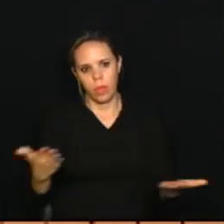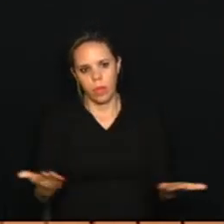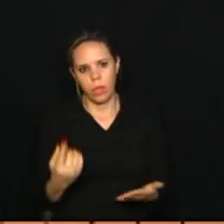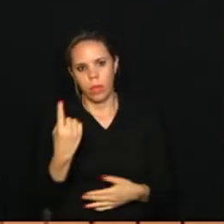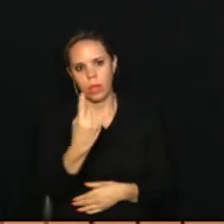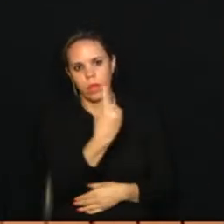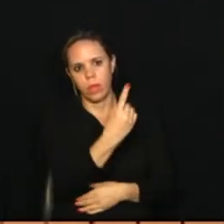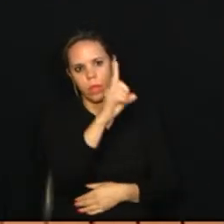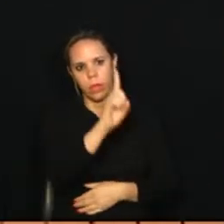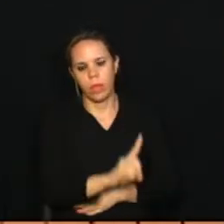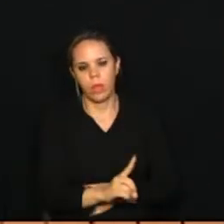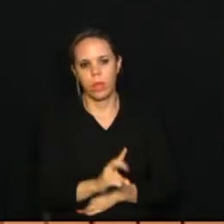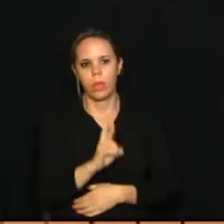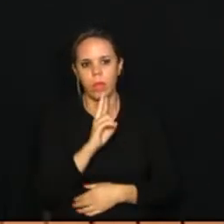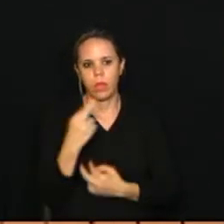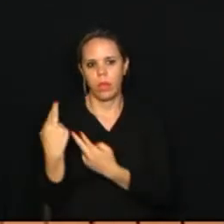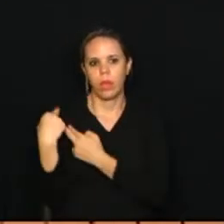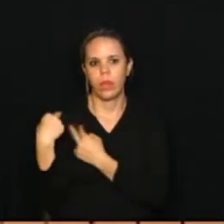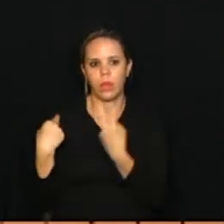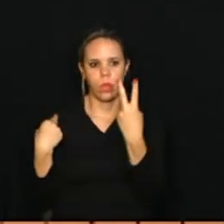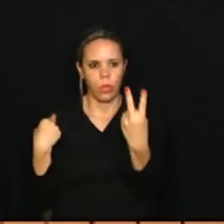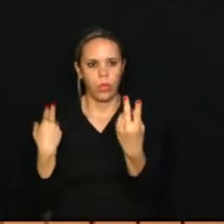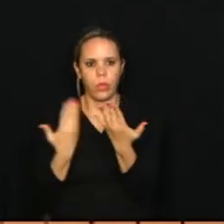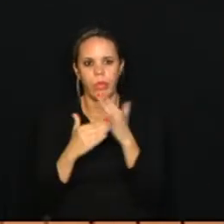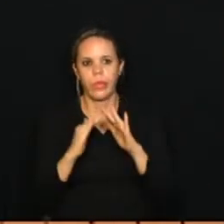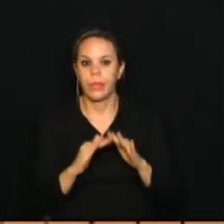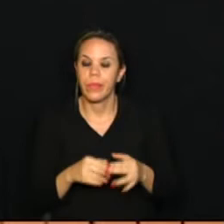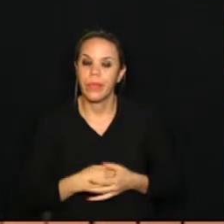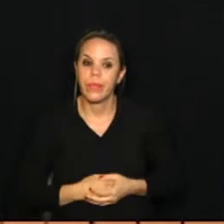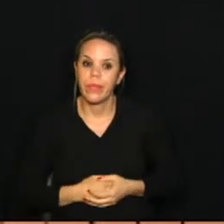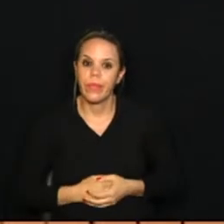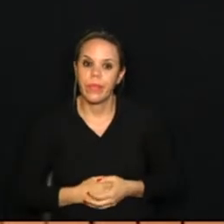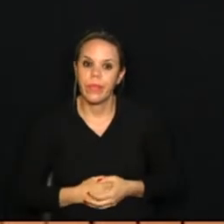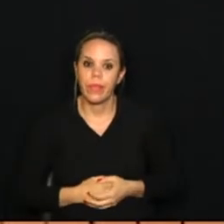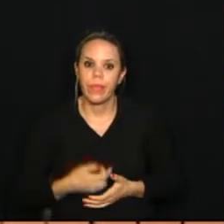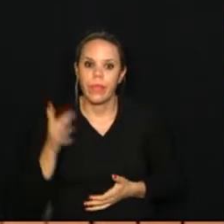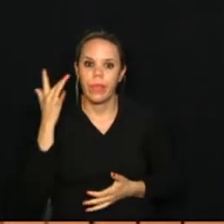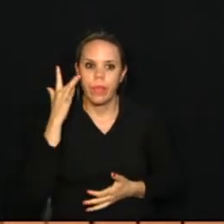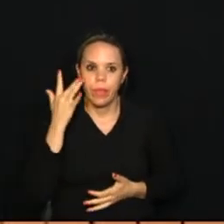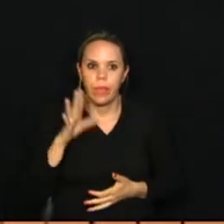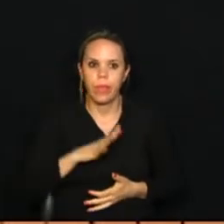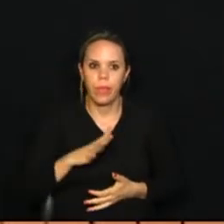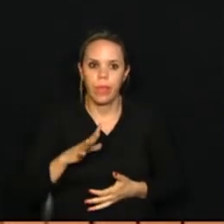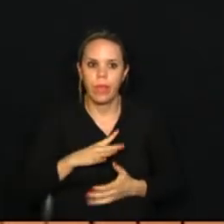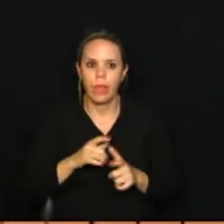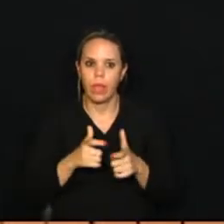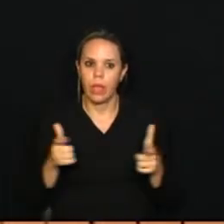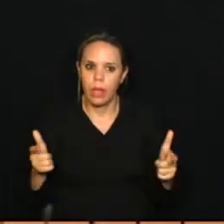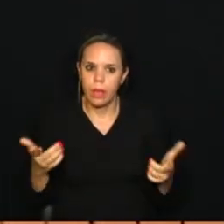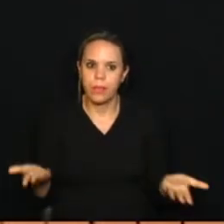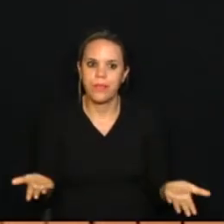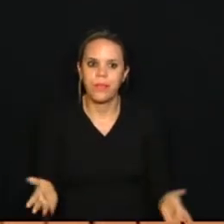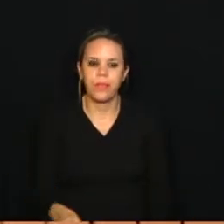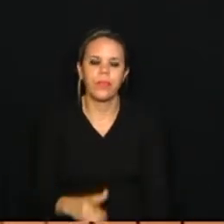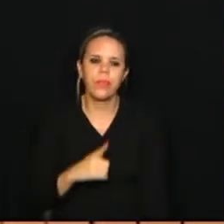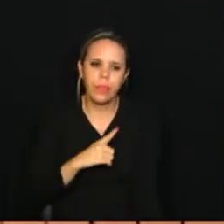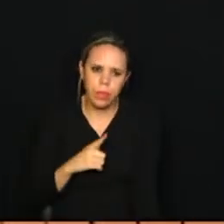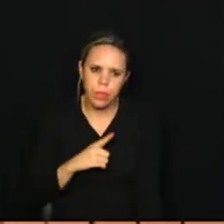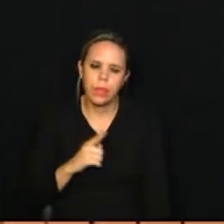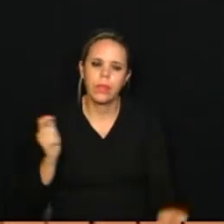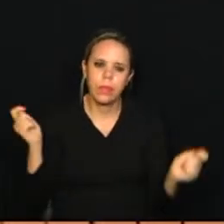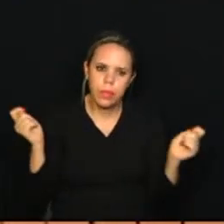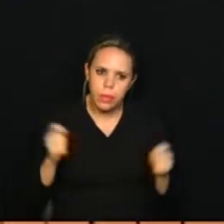diretora responde por 2 unidades, né? E eu acho que a nossa cidade é uma cidade que tem porte,